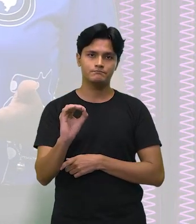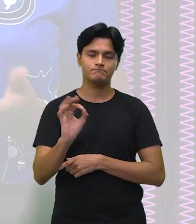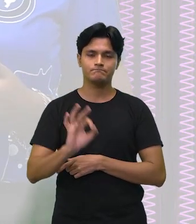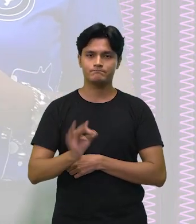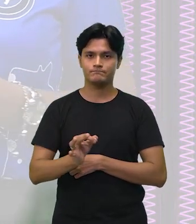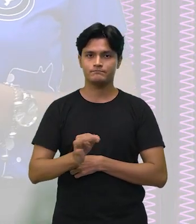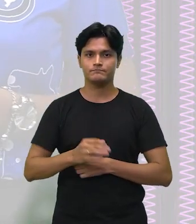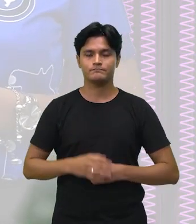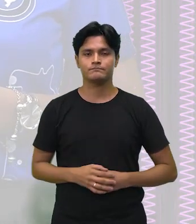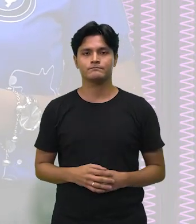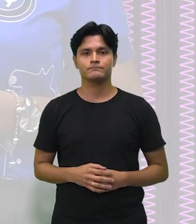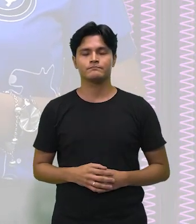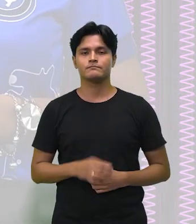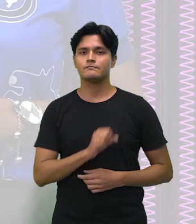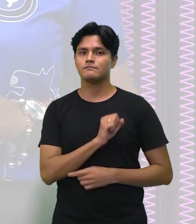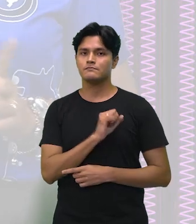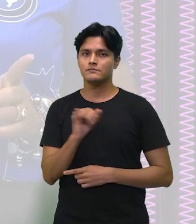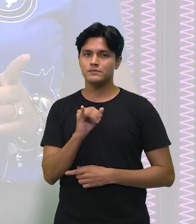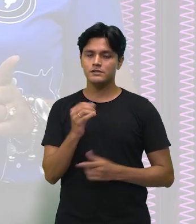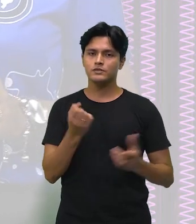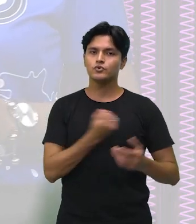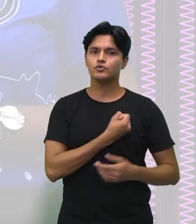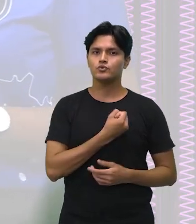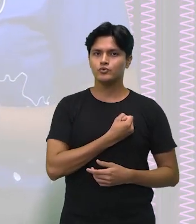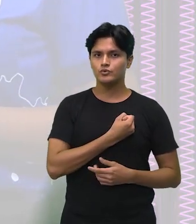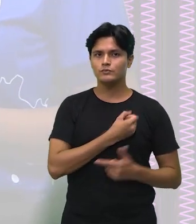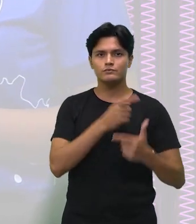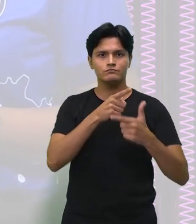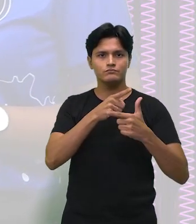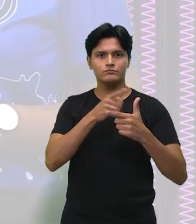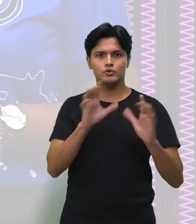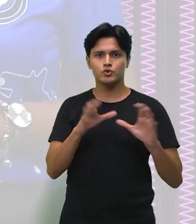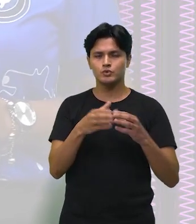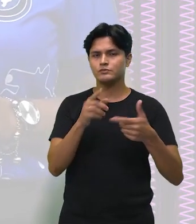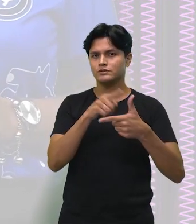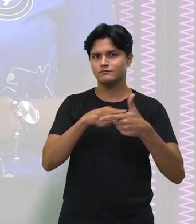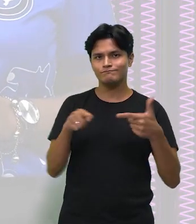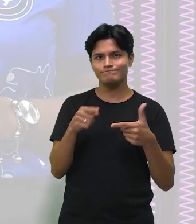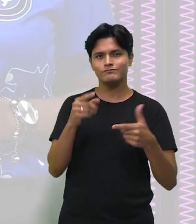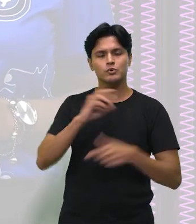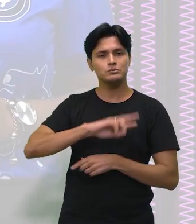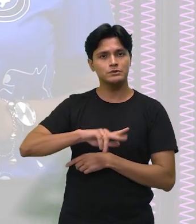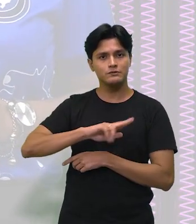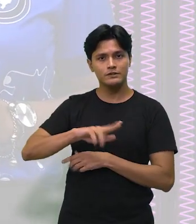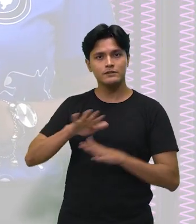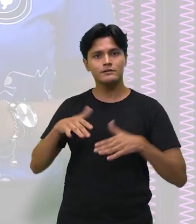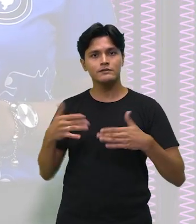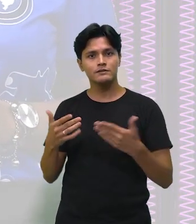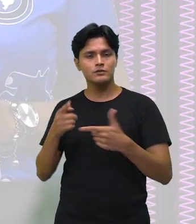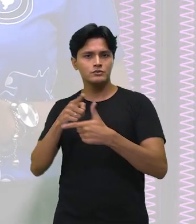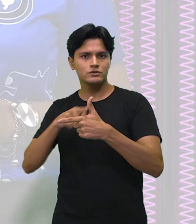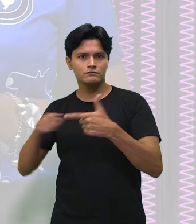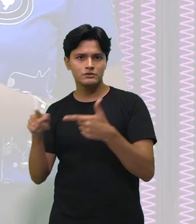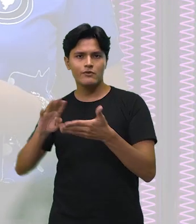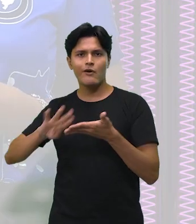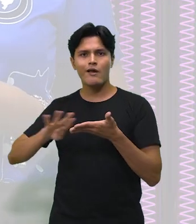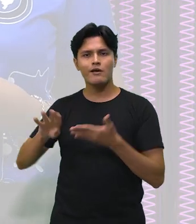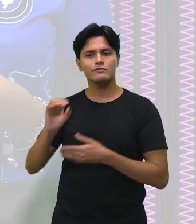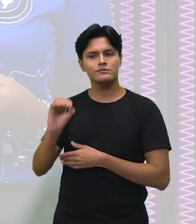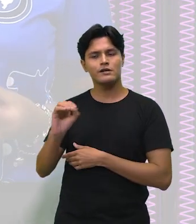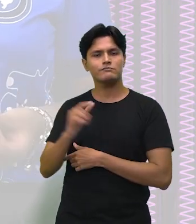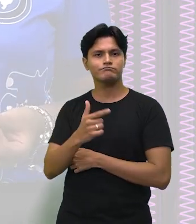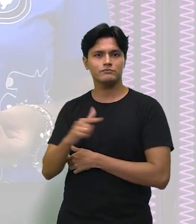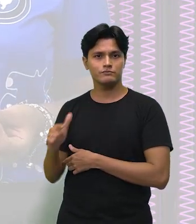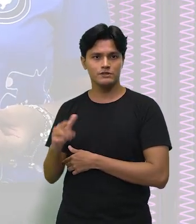certo? Quando um número não é divisor, a divisão não deixa resto zero, como o segundo exemplo aqui, ó,